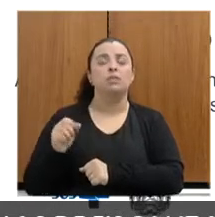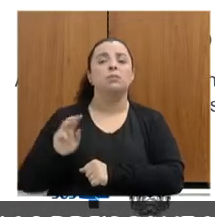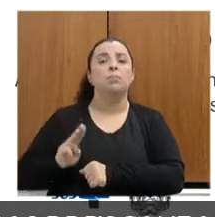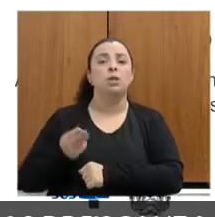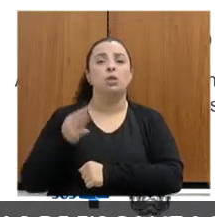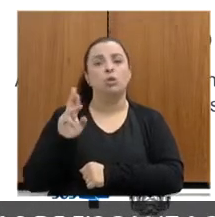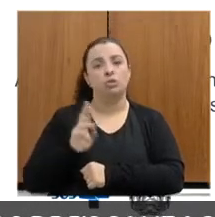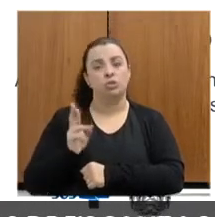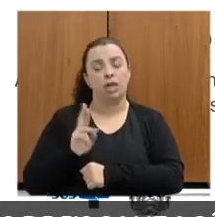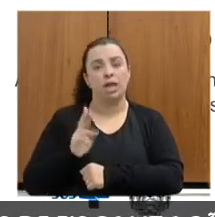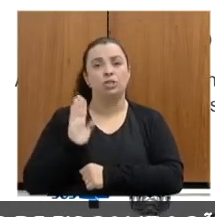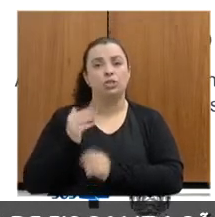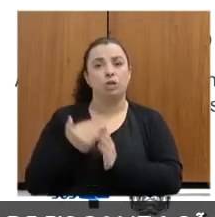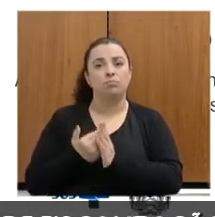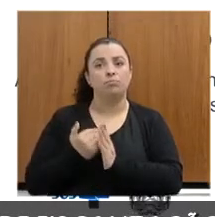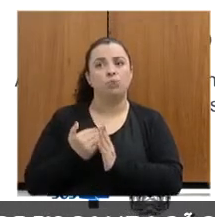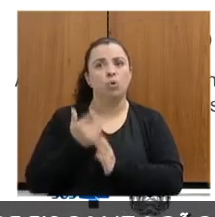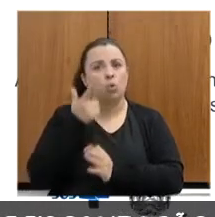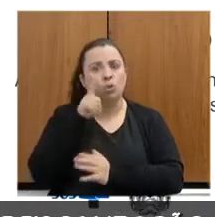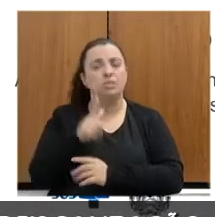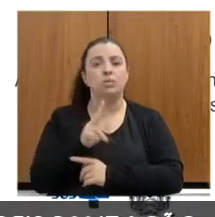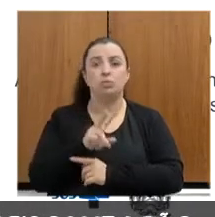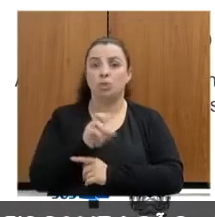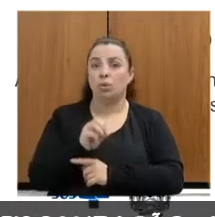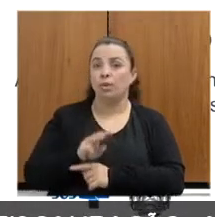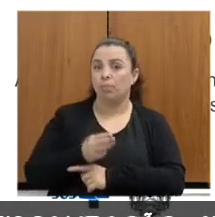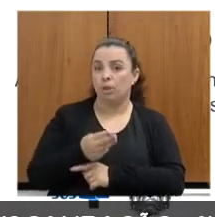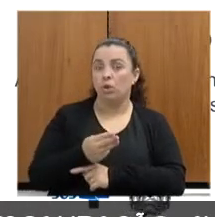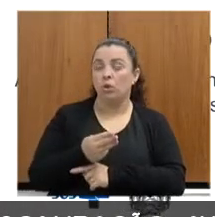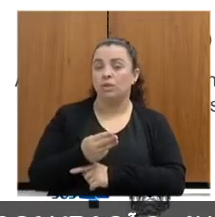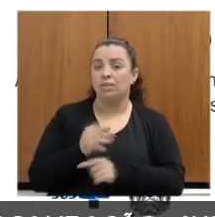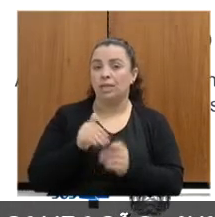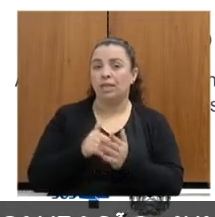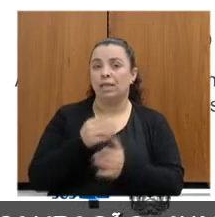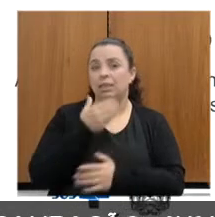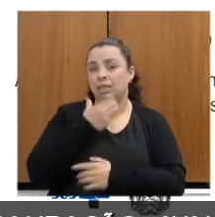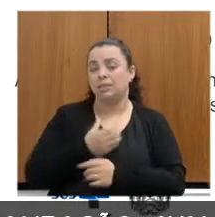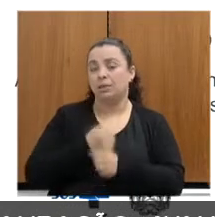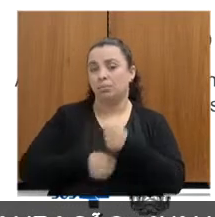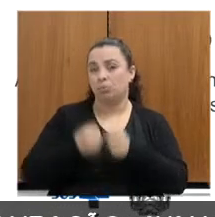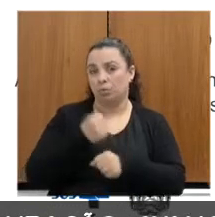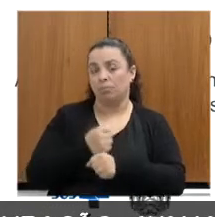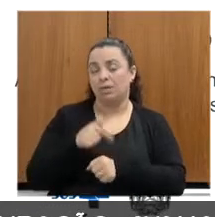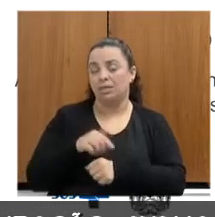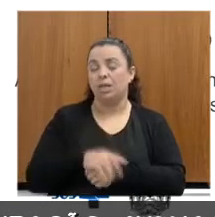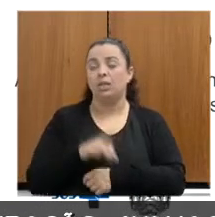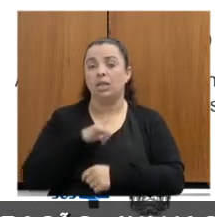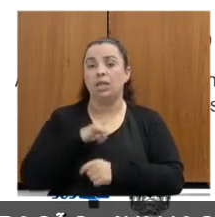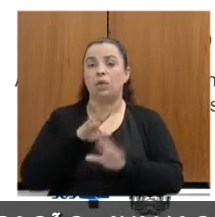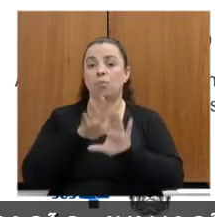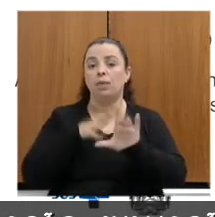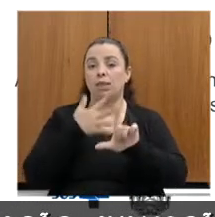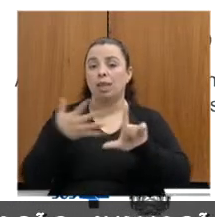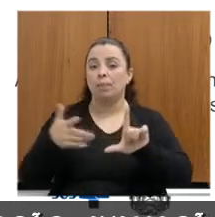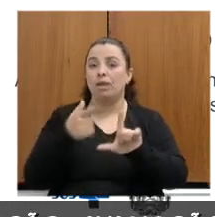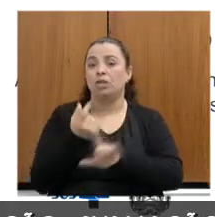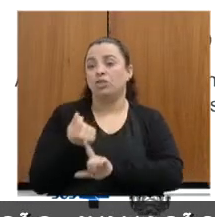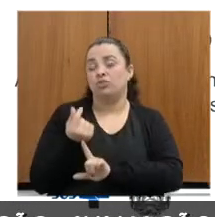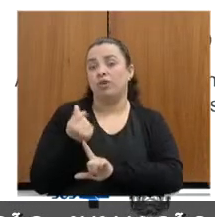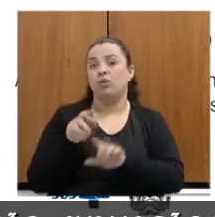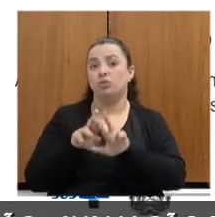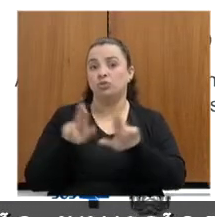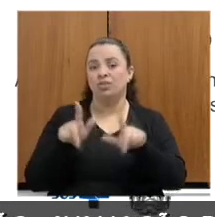reais já passamos cerca de 50 milhões de dezembro do ano passado é criando uma tabela diferenciada